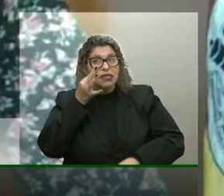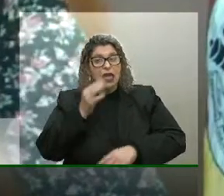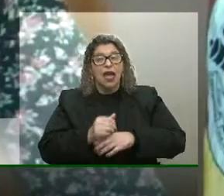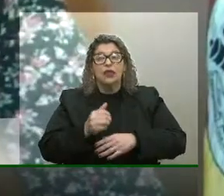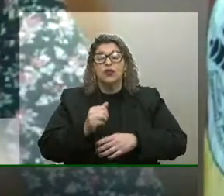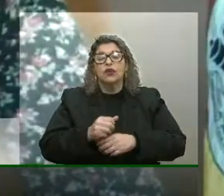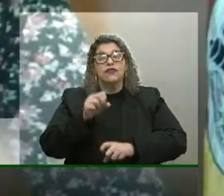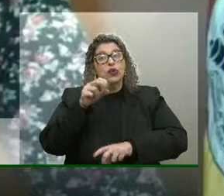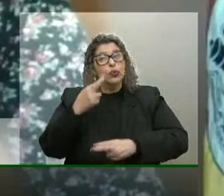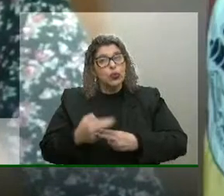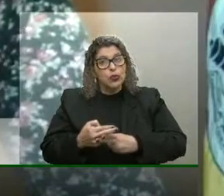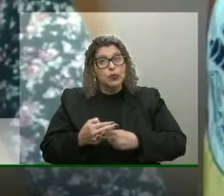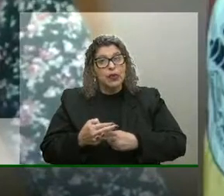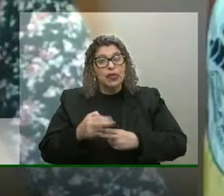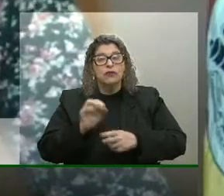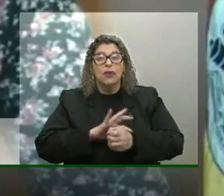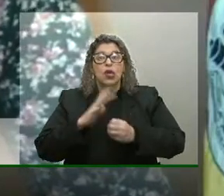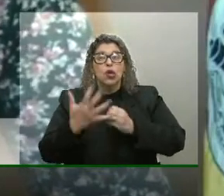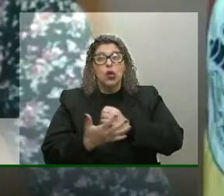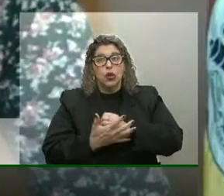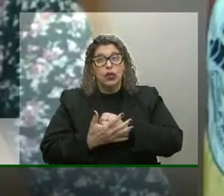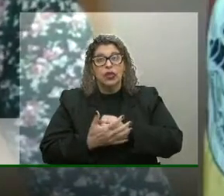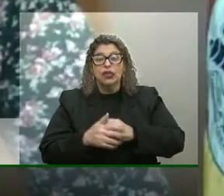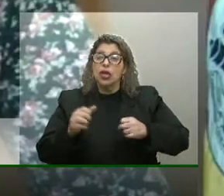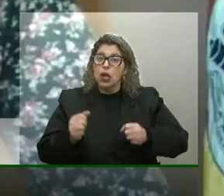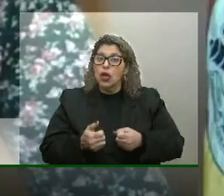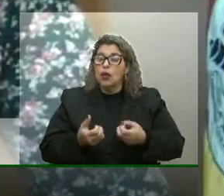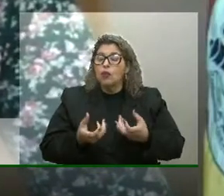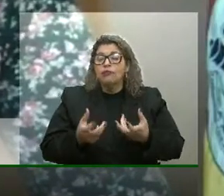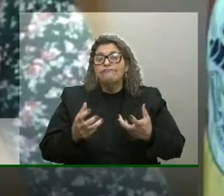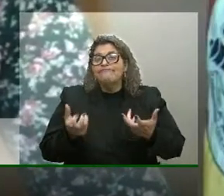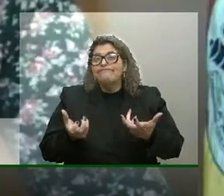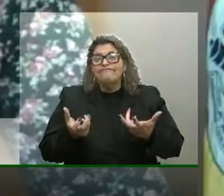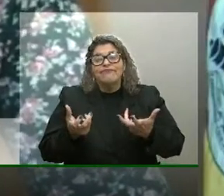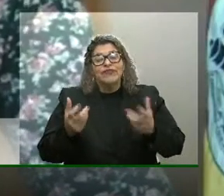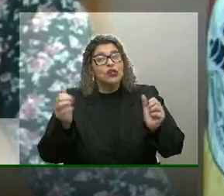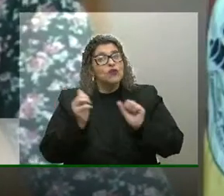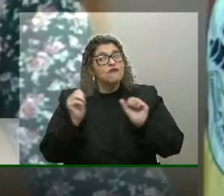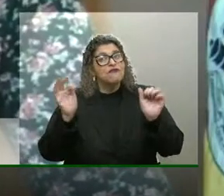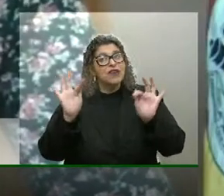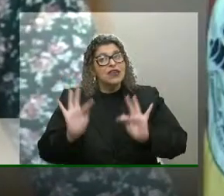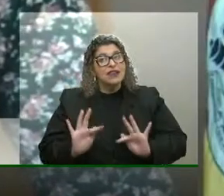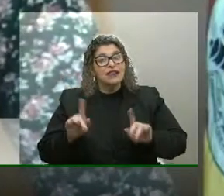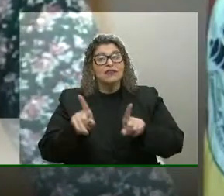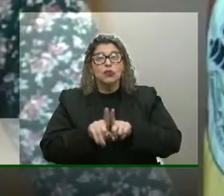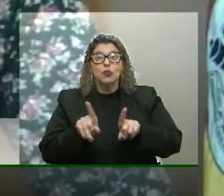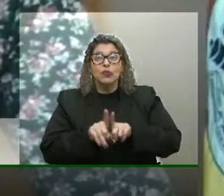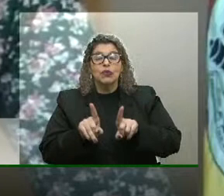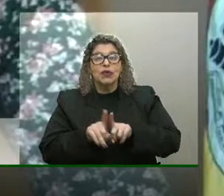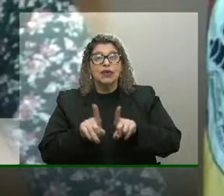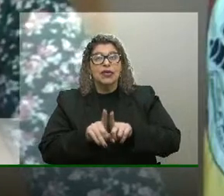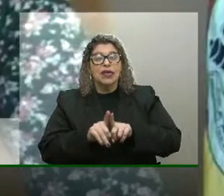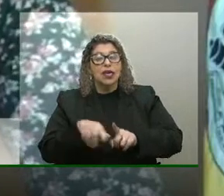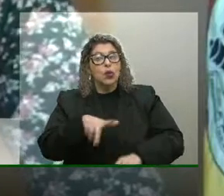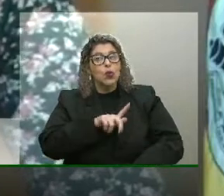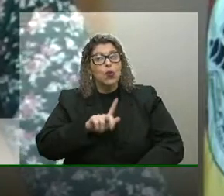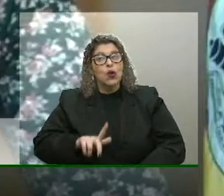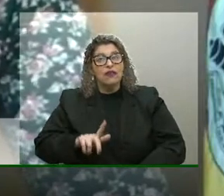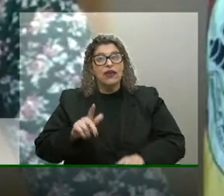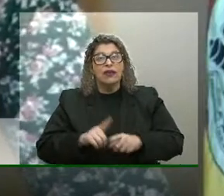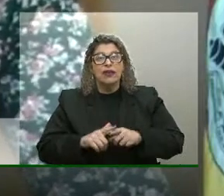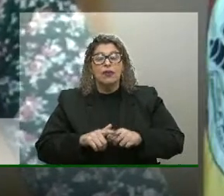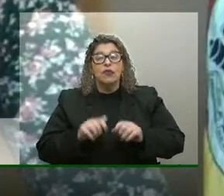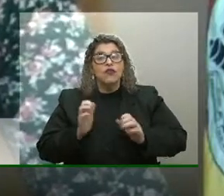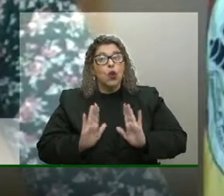pandemia do coronavírus. Eu comemoro essa decisão do governo, pois traduz uma preocupação com um setor que